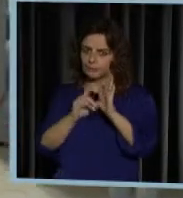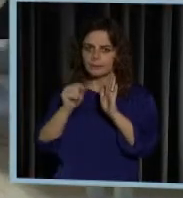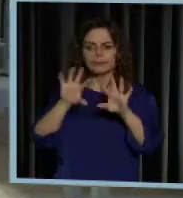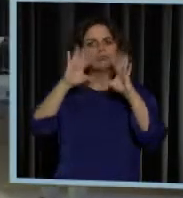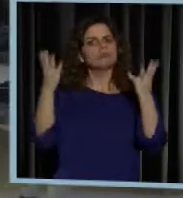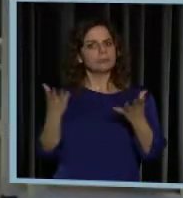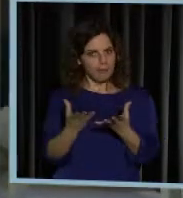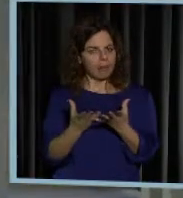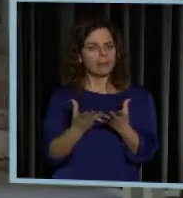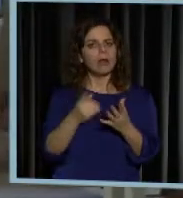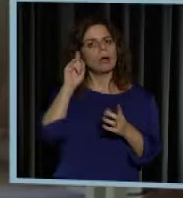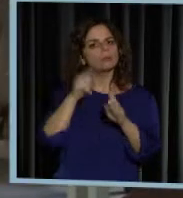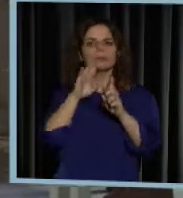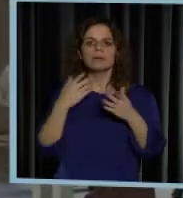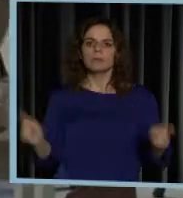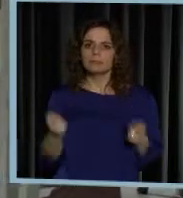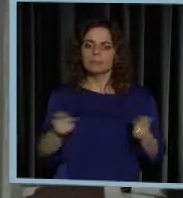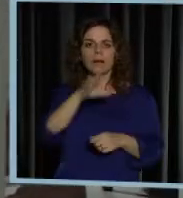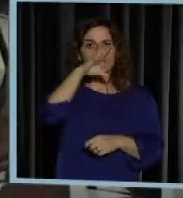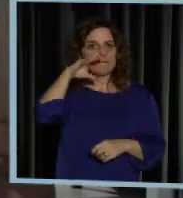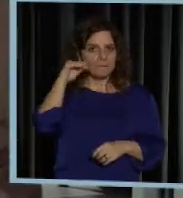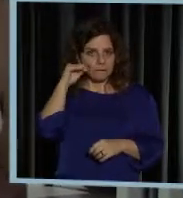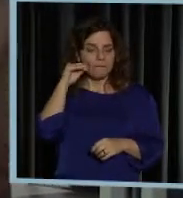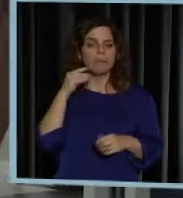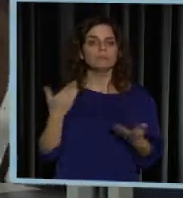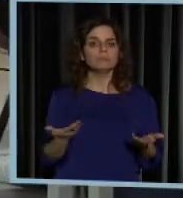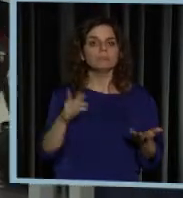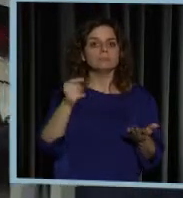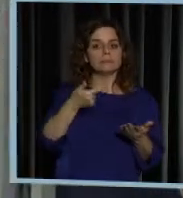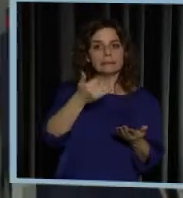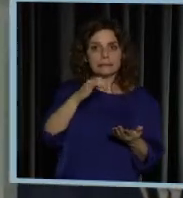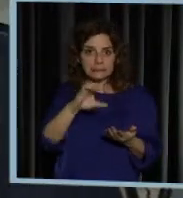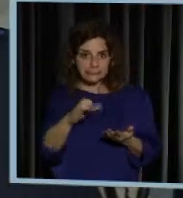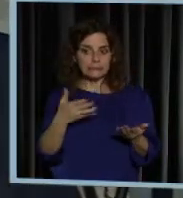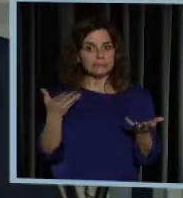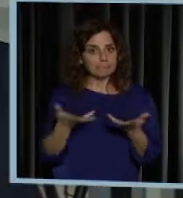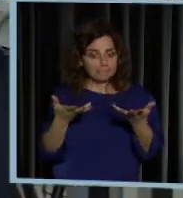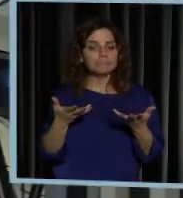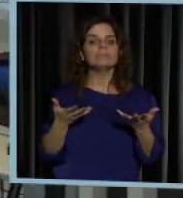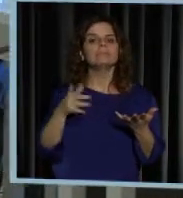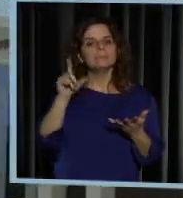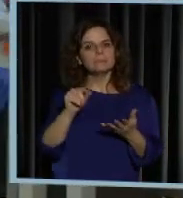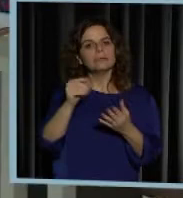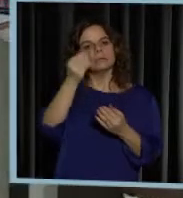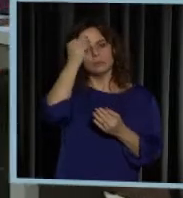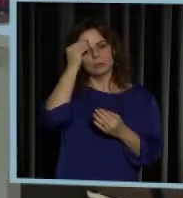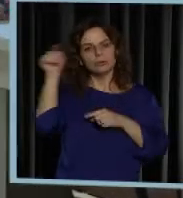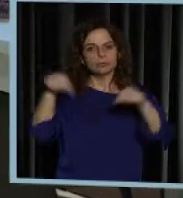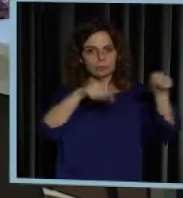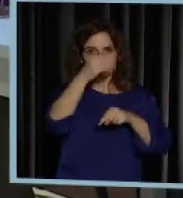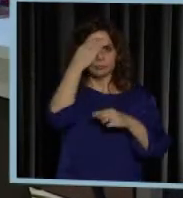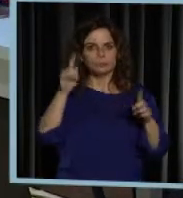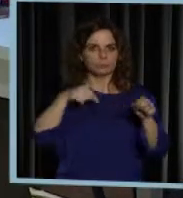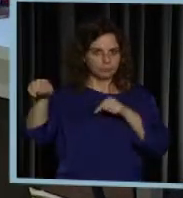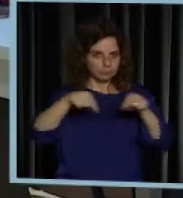de generalização para promover a educação de adultos, a utilização das TIC e a mobilidade dos formadores